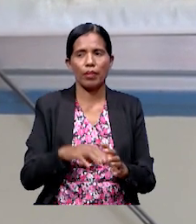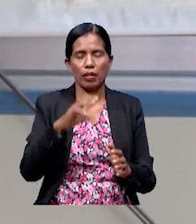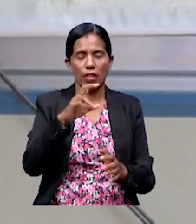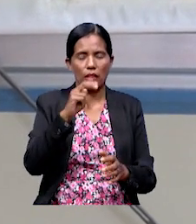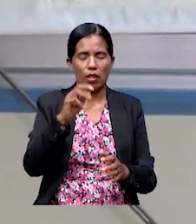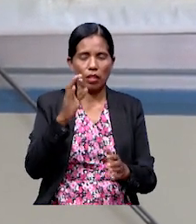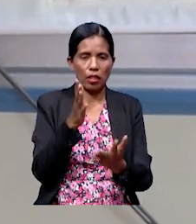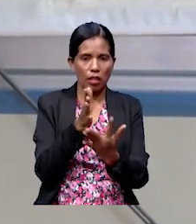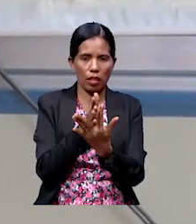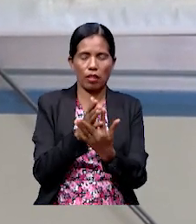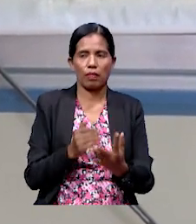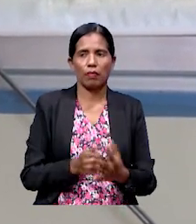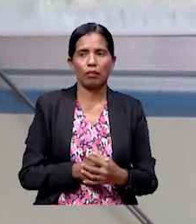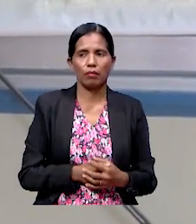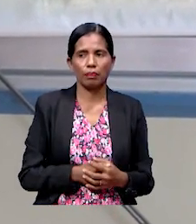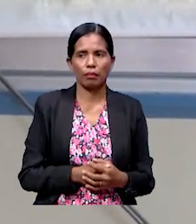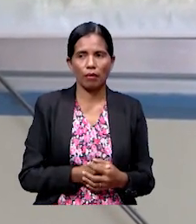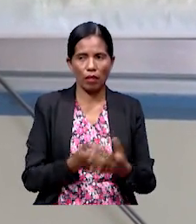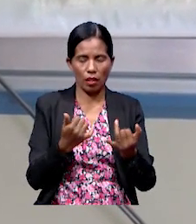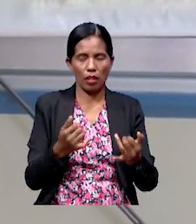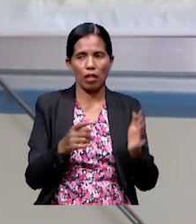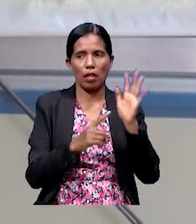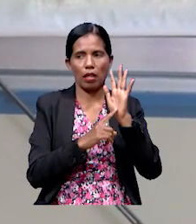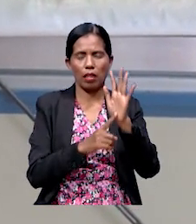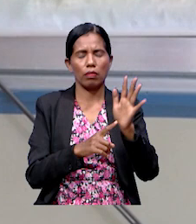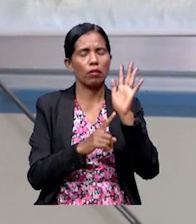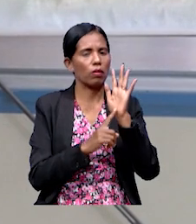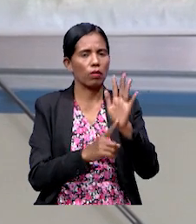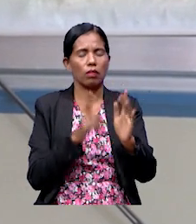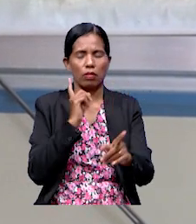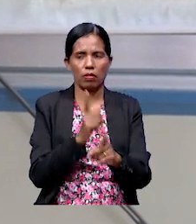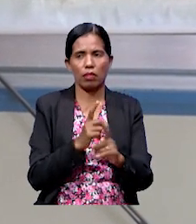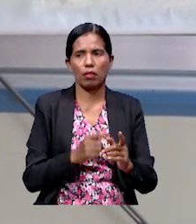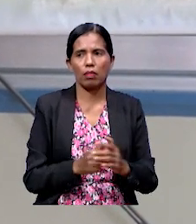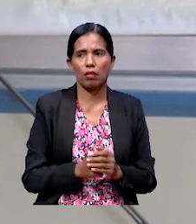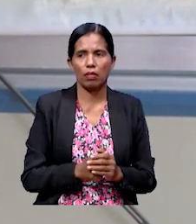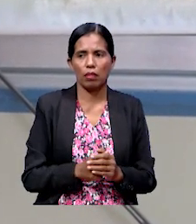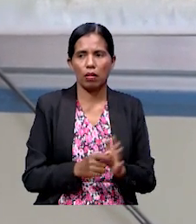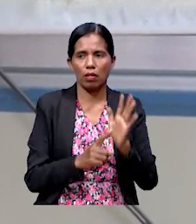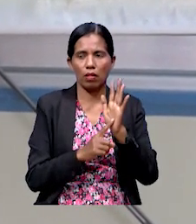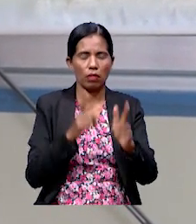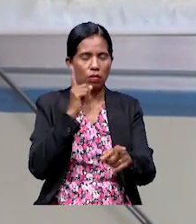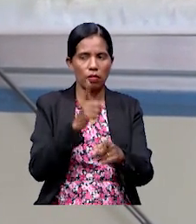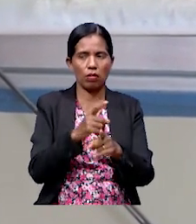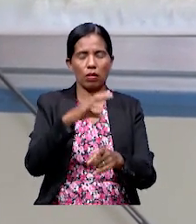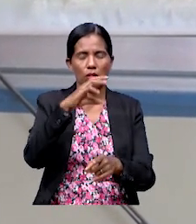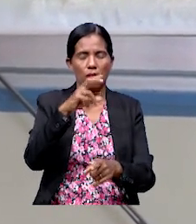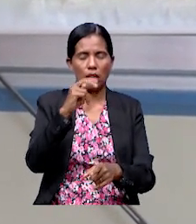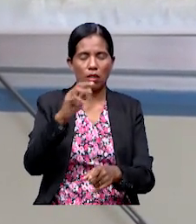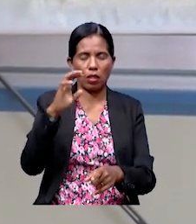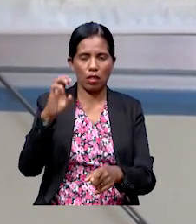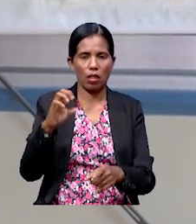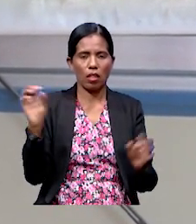neutral. E dané hatu né hatur momos que razão. Hatur momos na kata se né lá ia lá